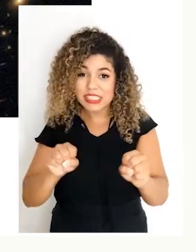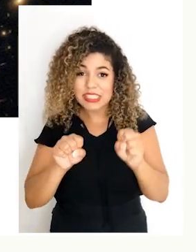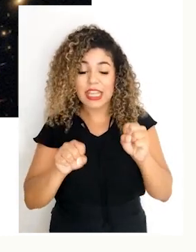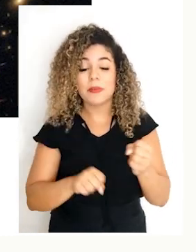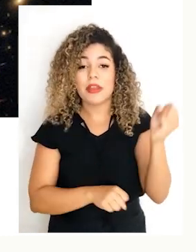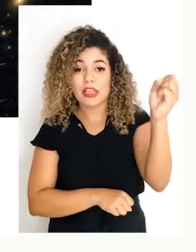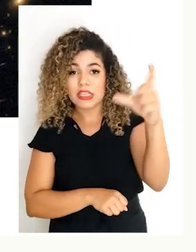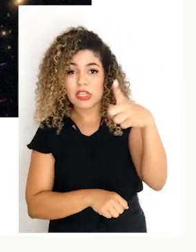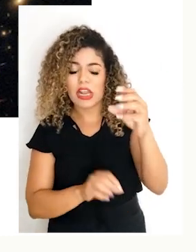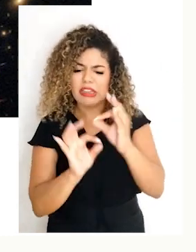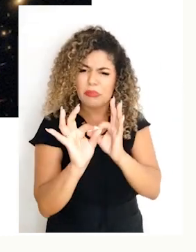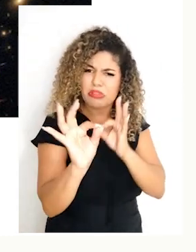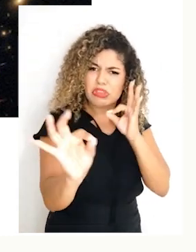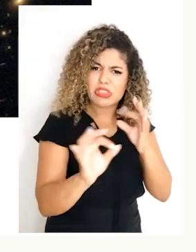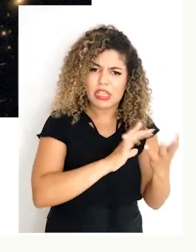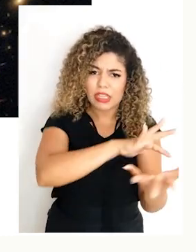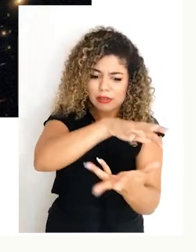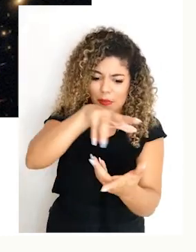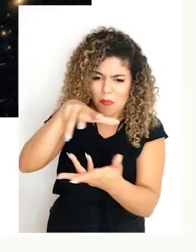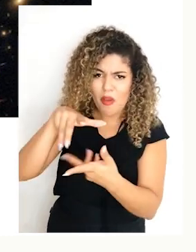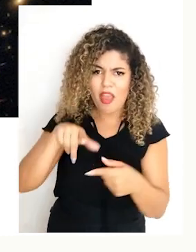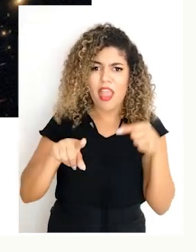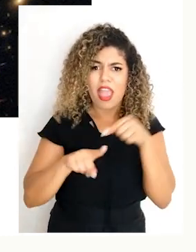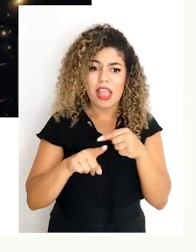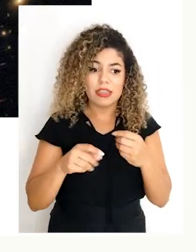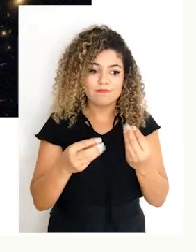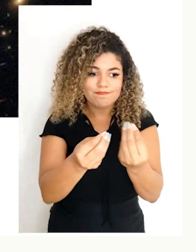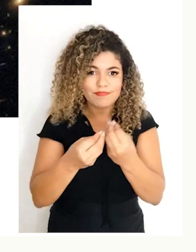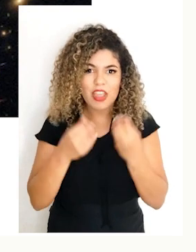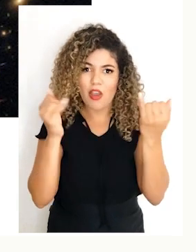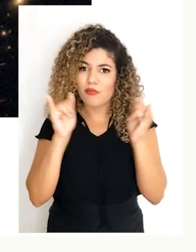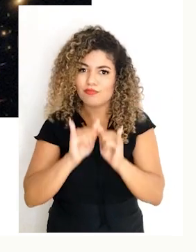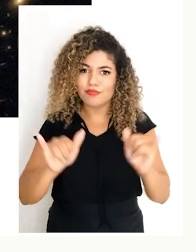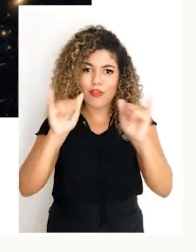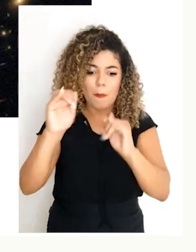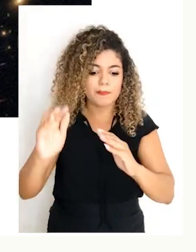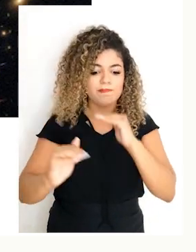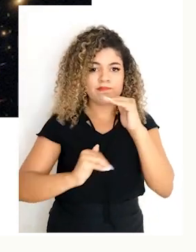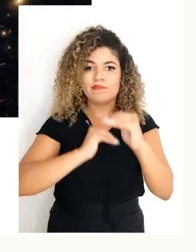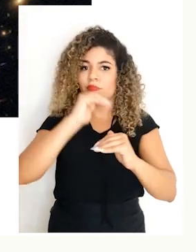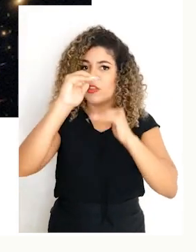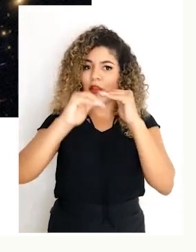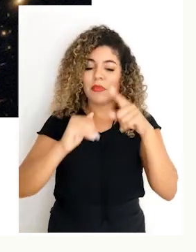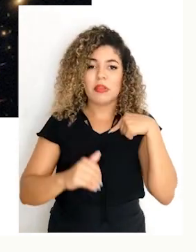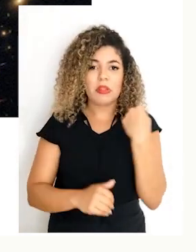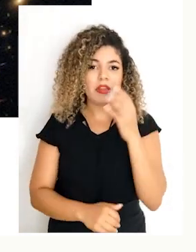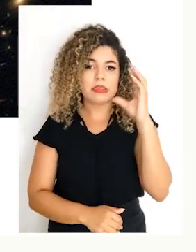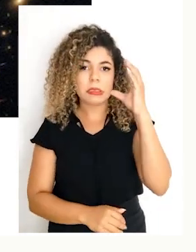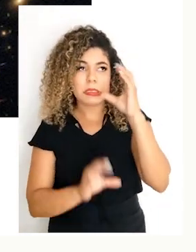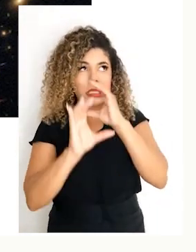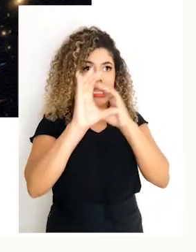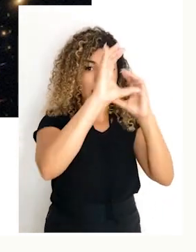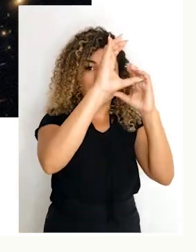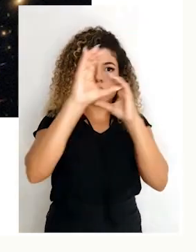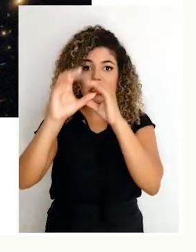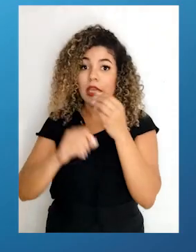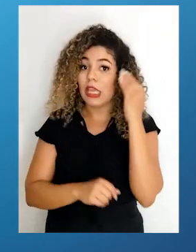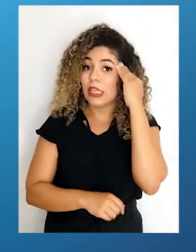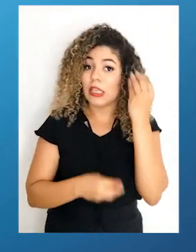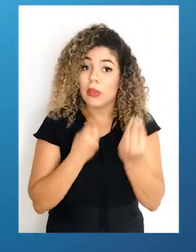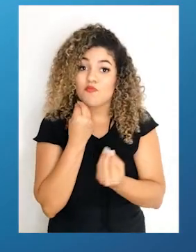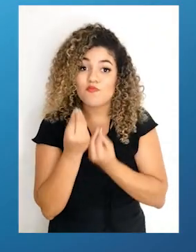avanços para a nossa ciência astronômica e o entendimento de como que se faz todo esse processo da formação das